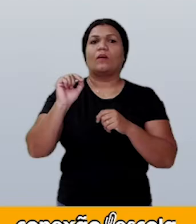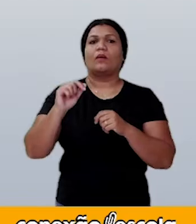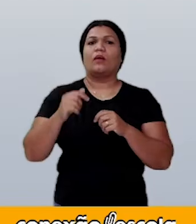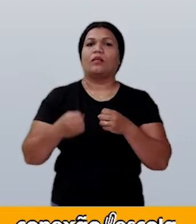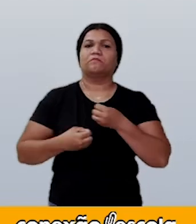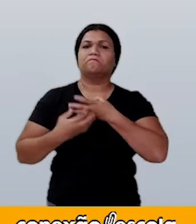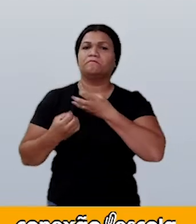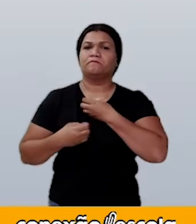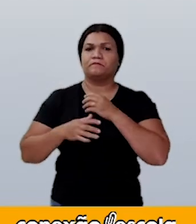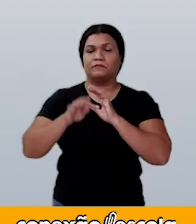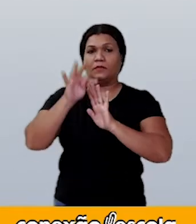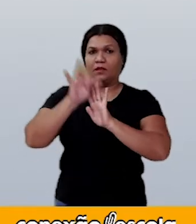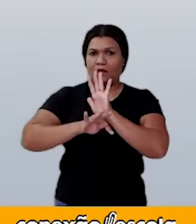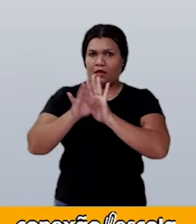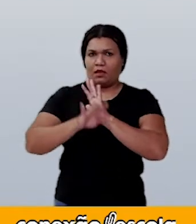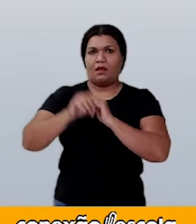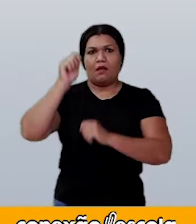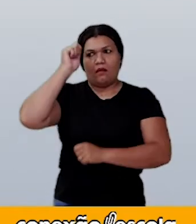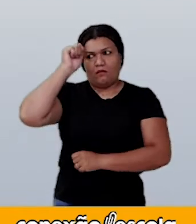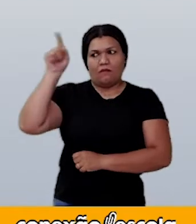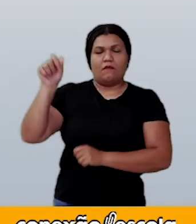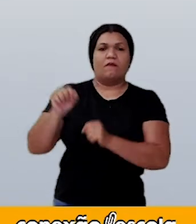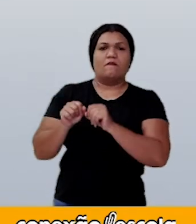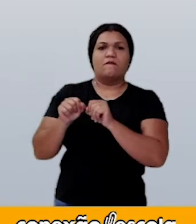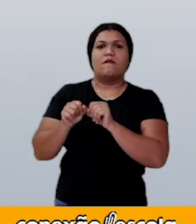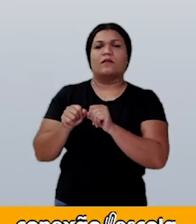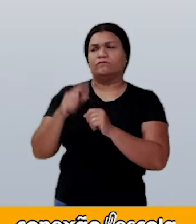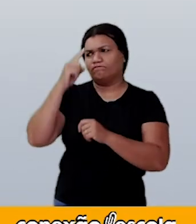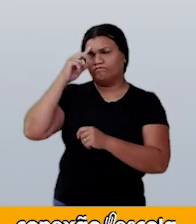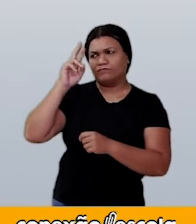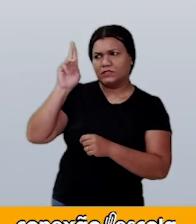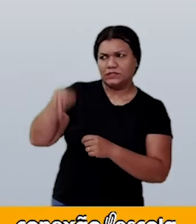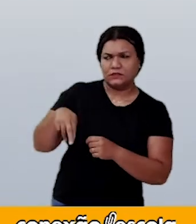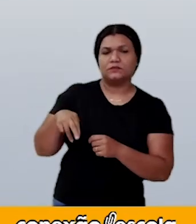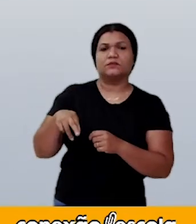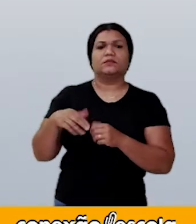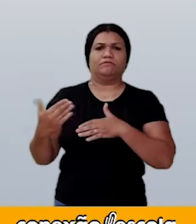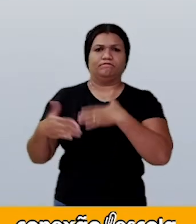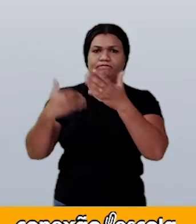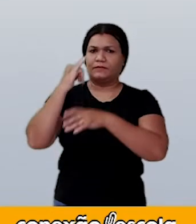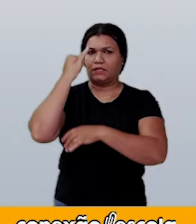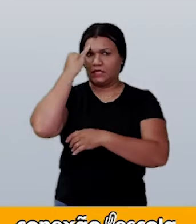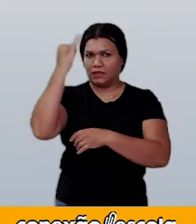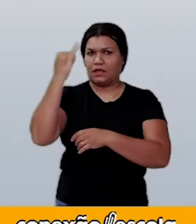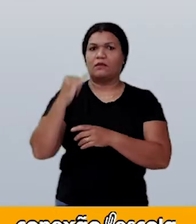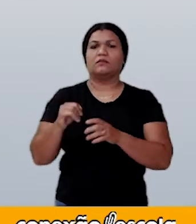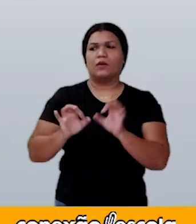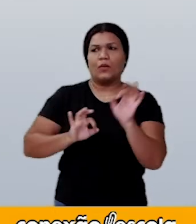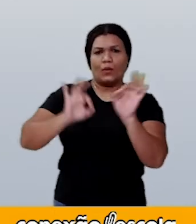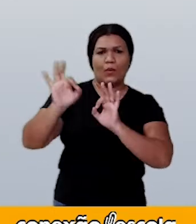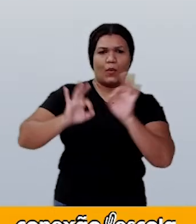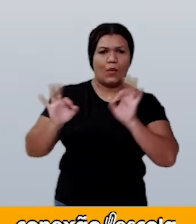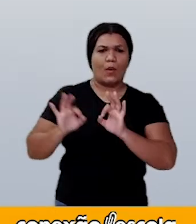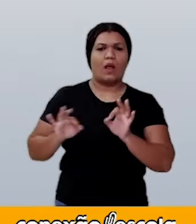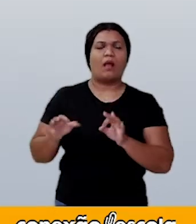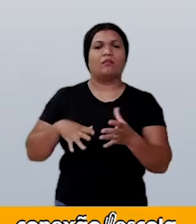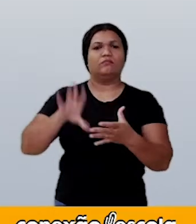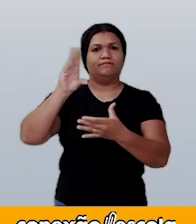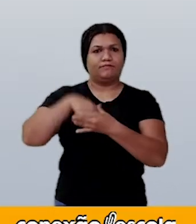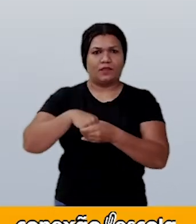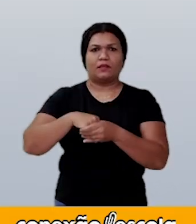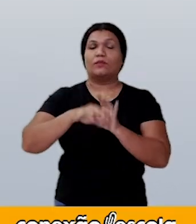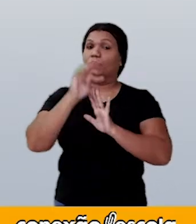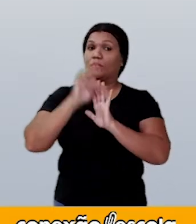ele constrói uma linha de raciocínio que deverá ter suas ideias organizadas e distribuídas nos parágrafos do texto.